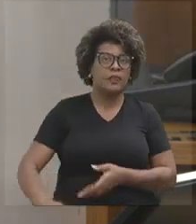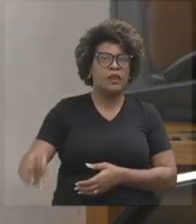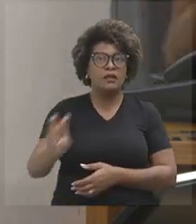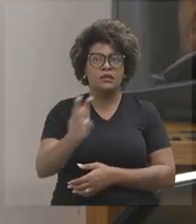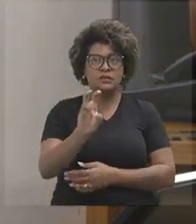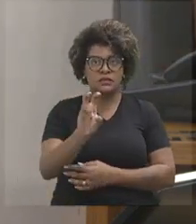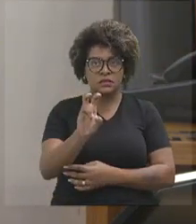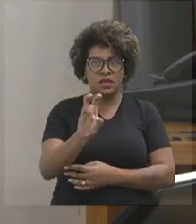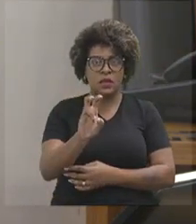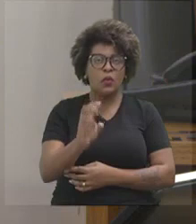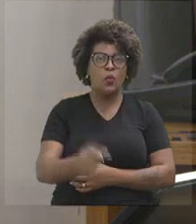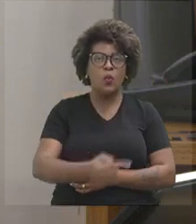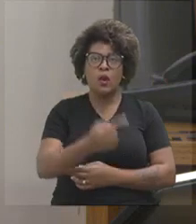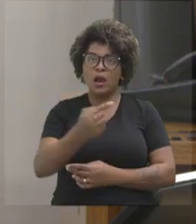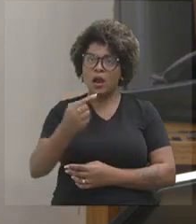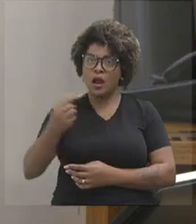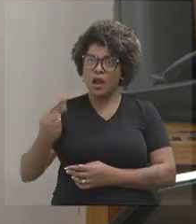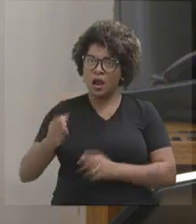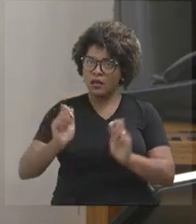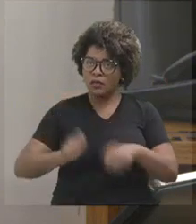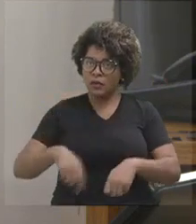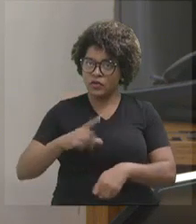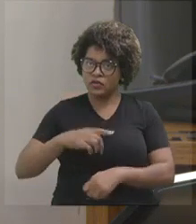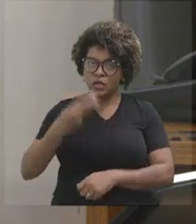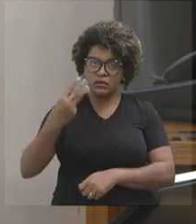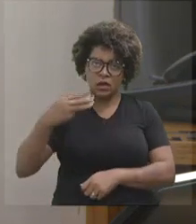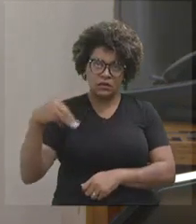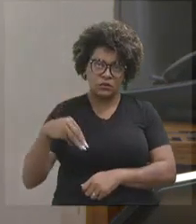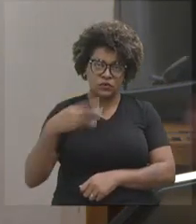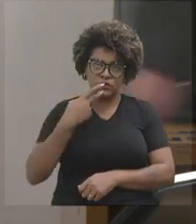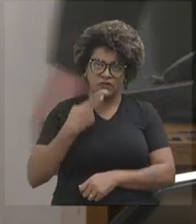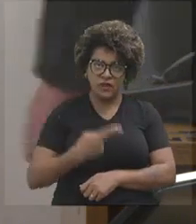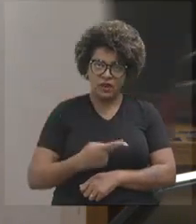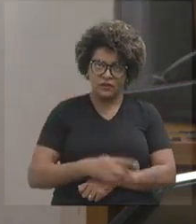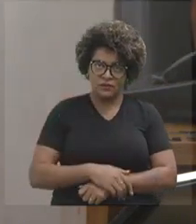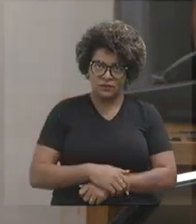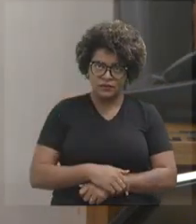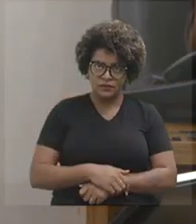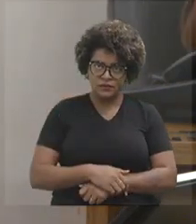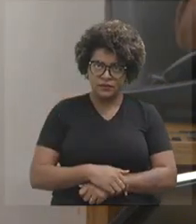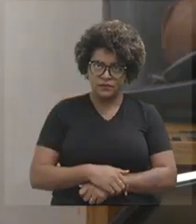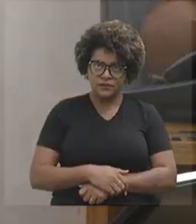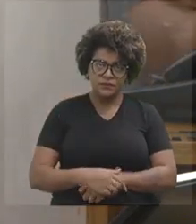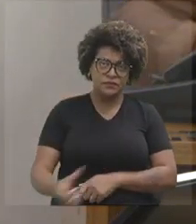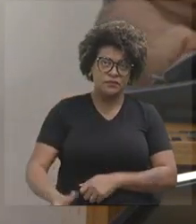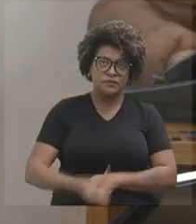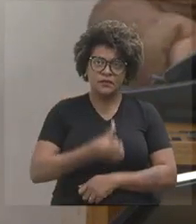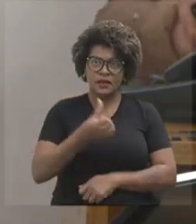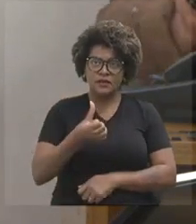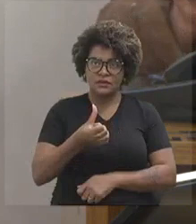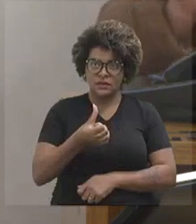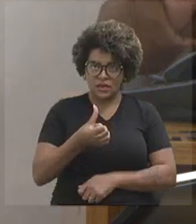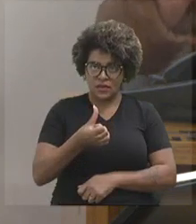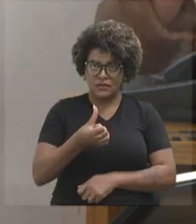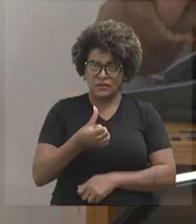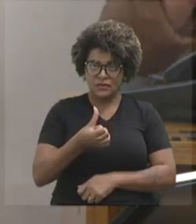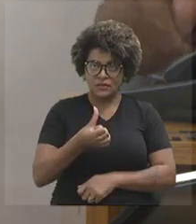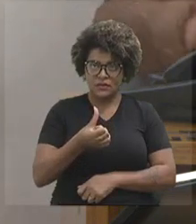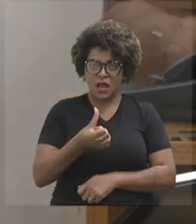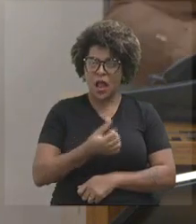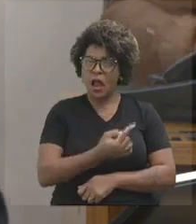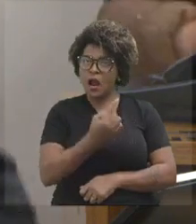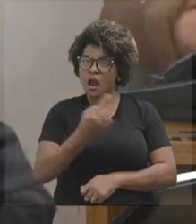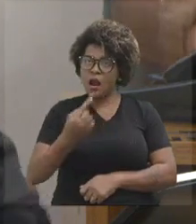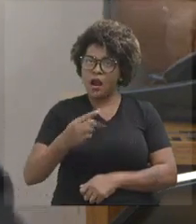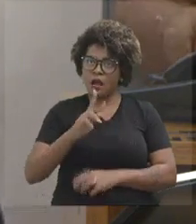fazer uma interpelação pelo prazo de três minutos. Seis, após cada interpelação, a autoridade